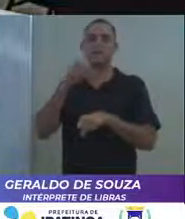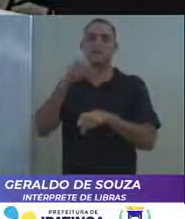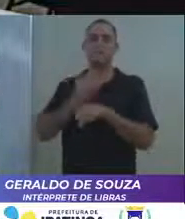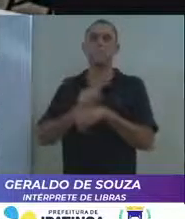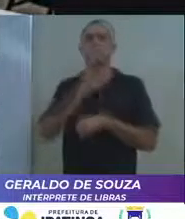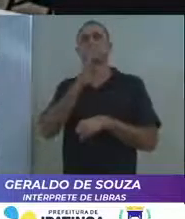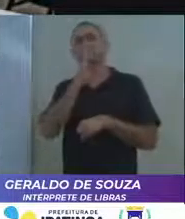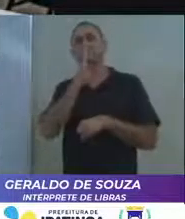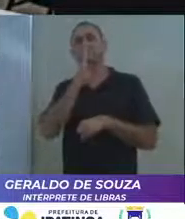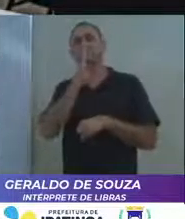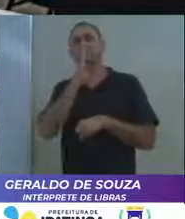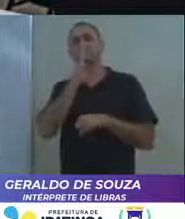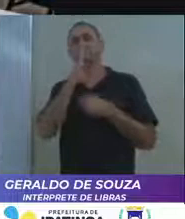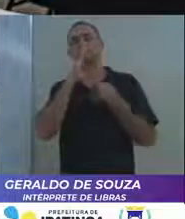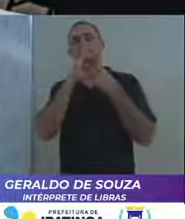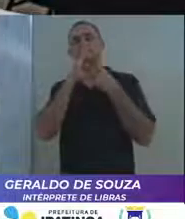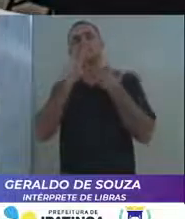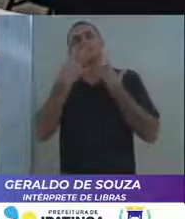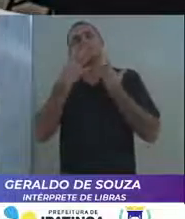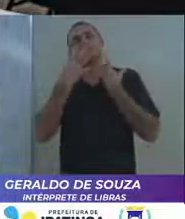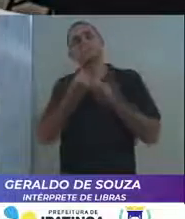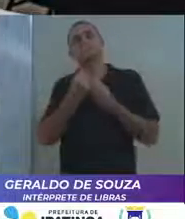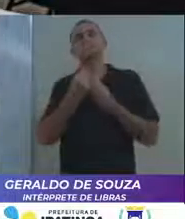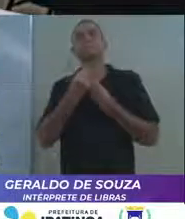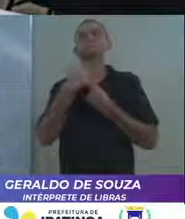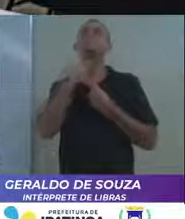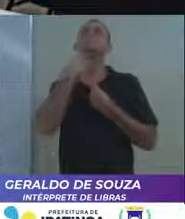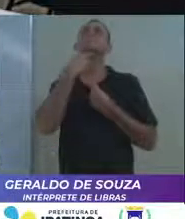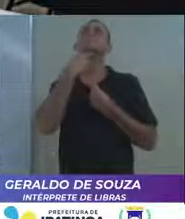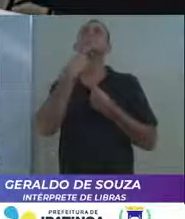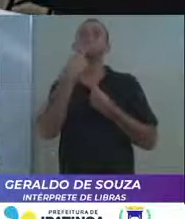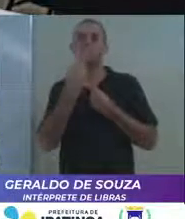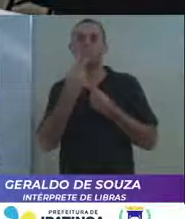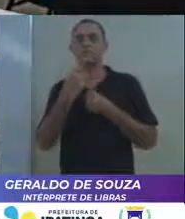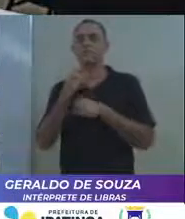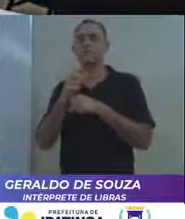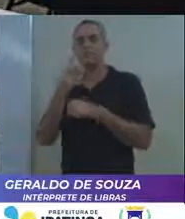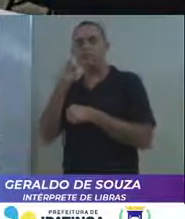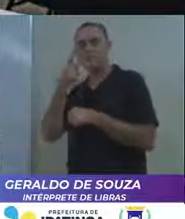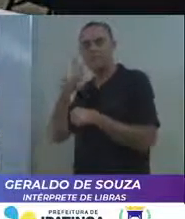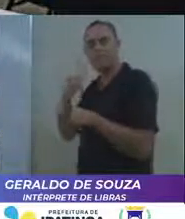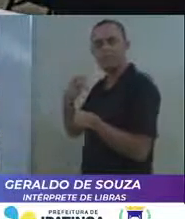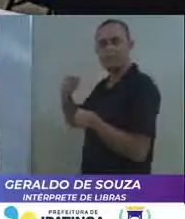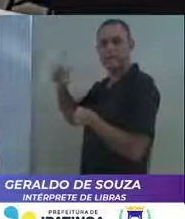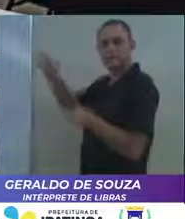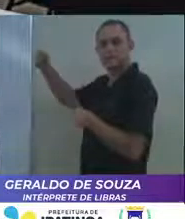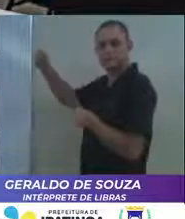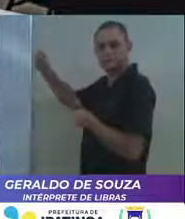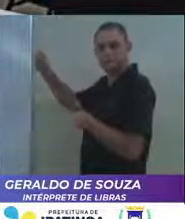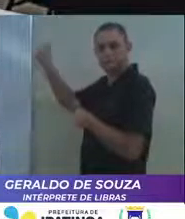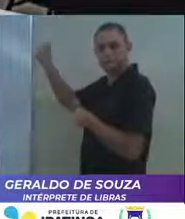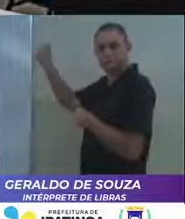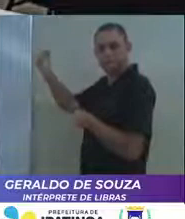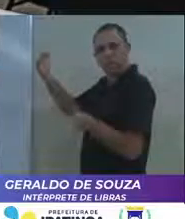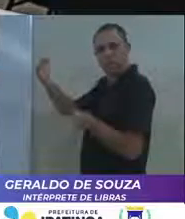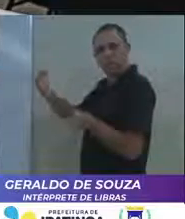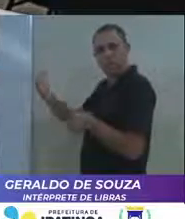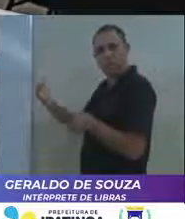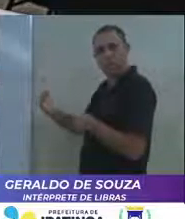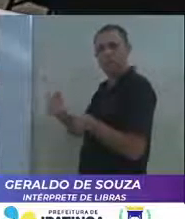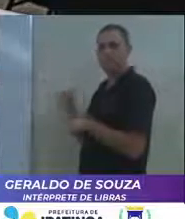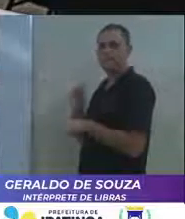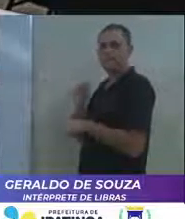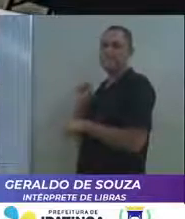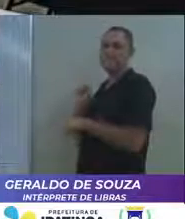do tempo. Então, vou fazer uma outra atividade? Dá uma pausa. Aproveitar essas pausas para hidratar.